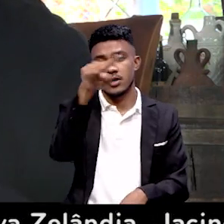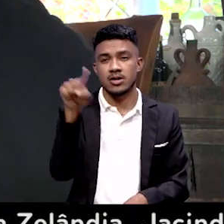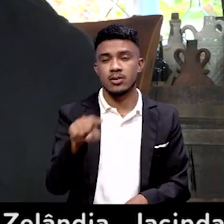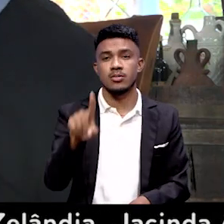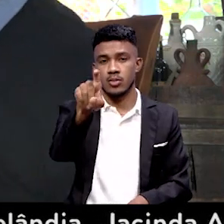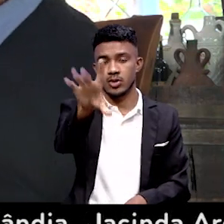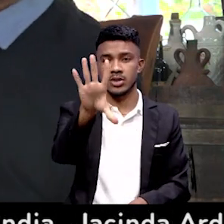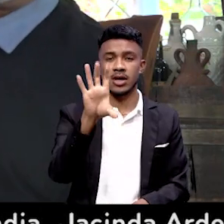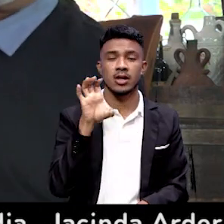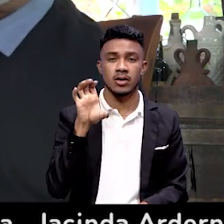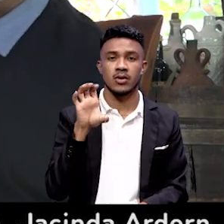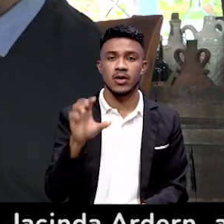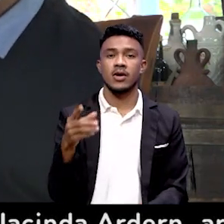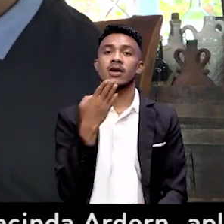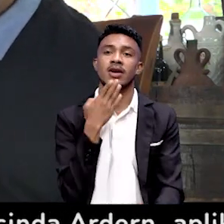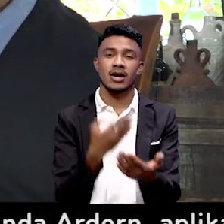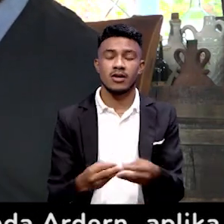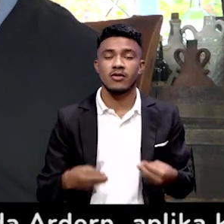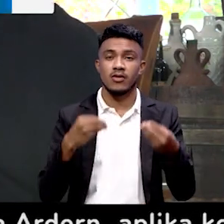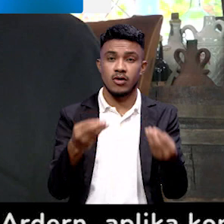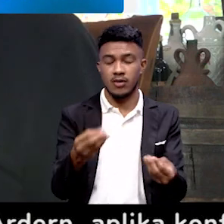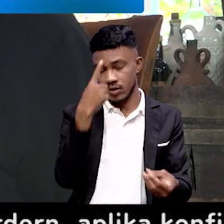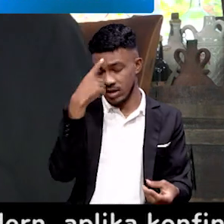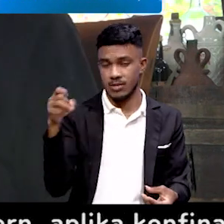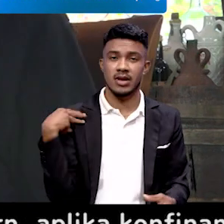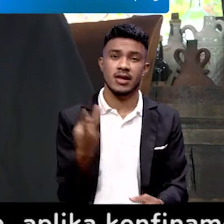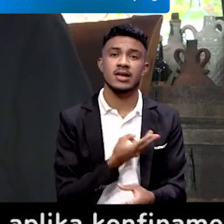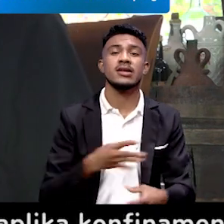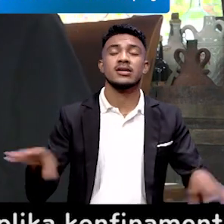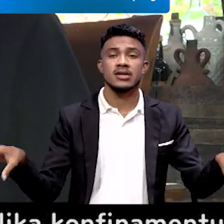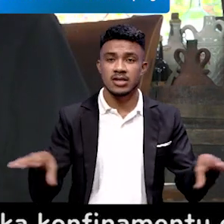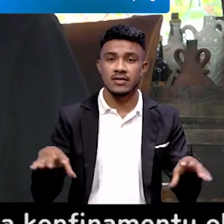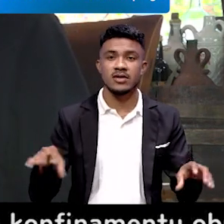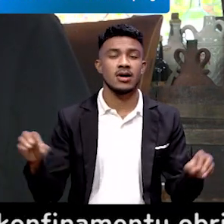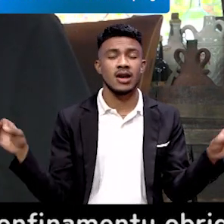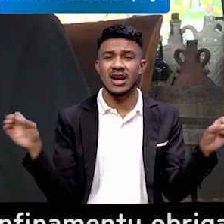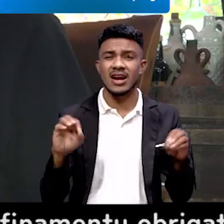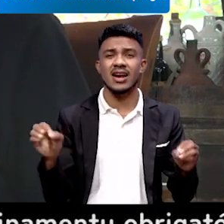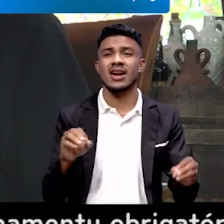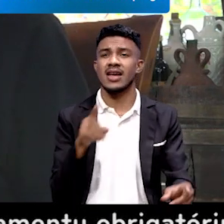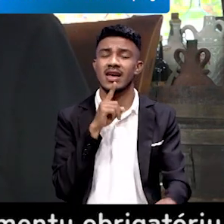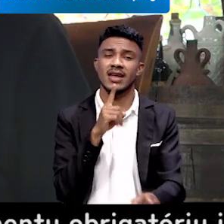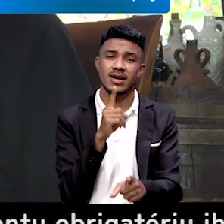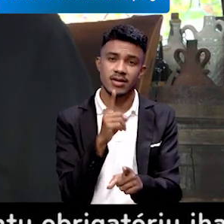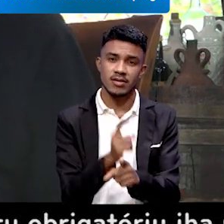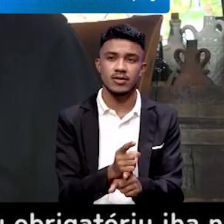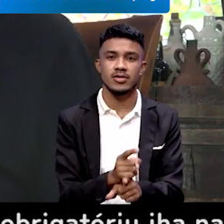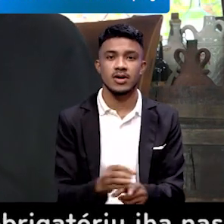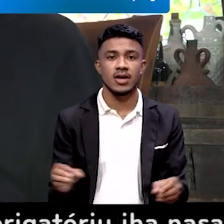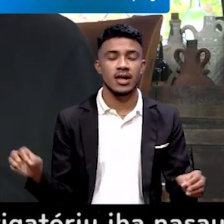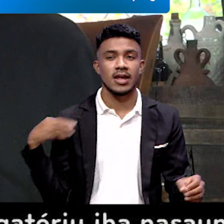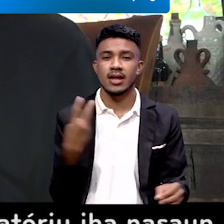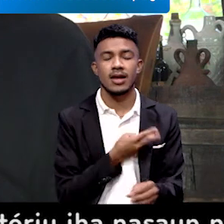acabou. Também adversário, olha, os domina militarmente, olha,